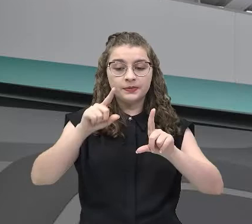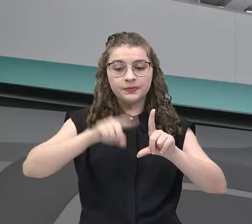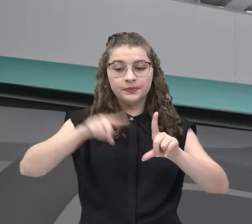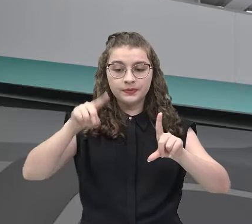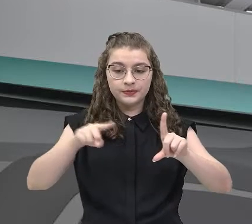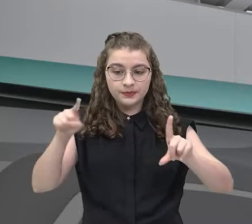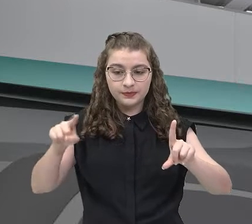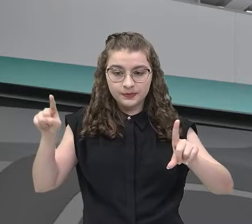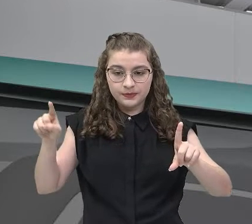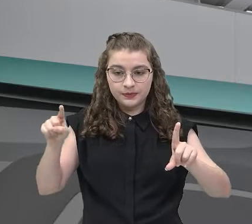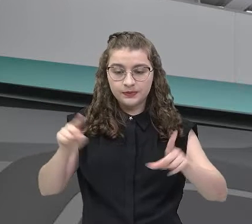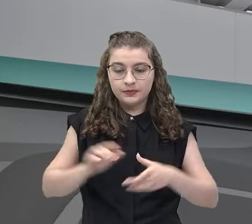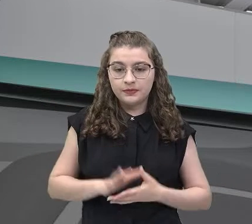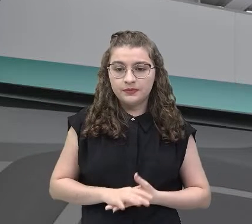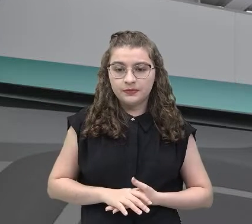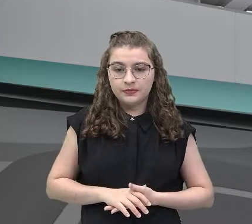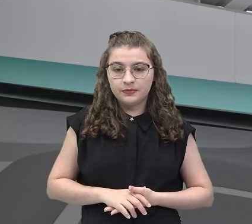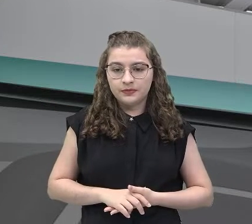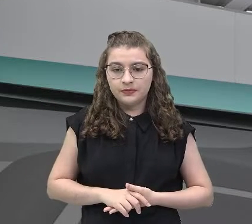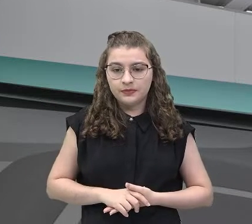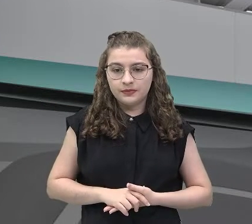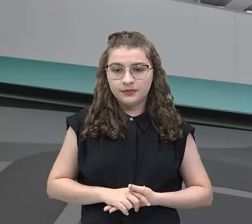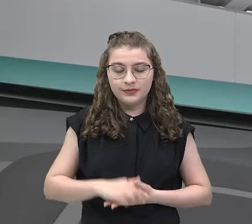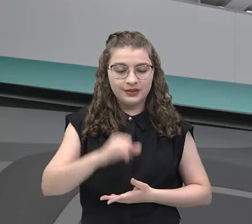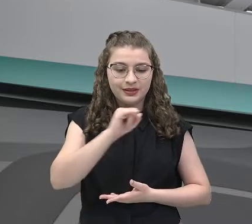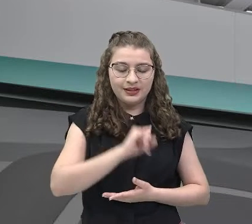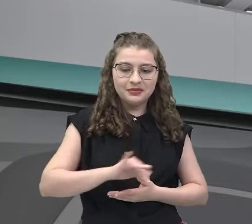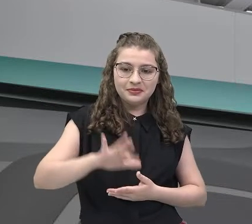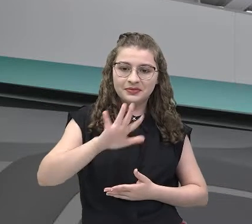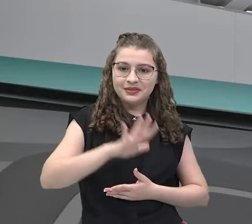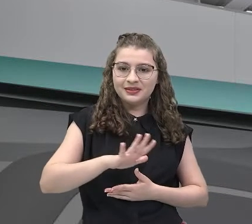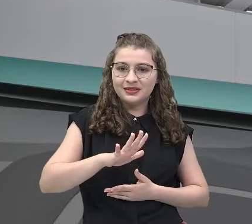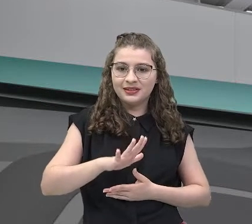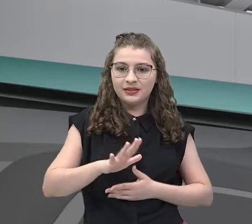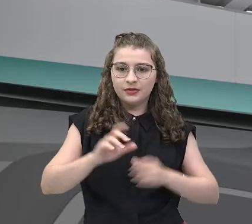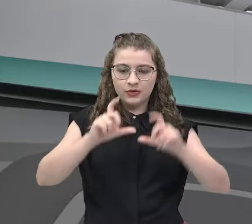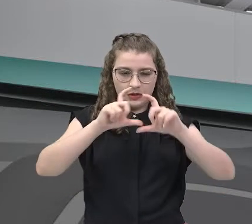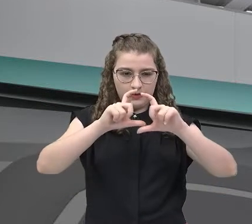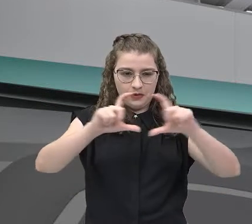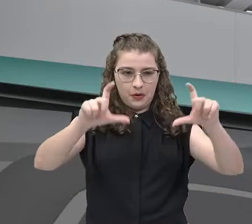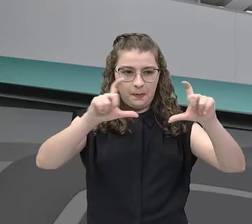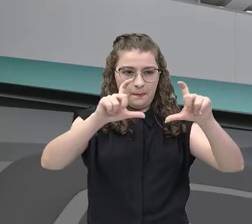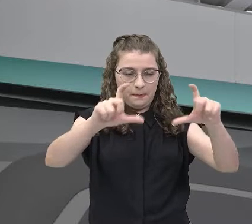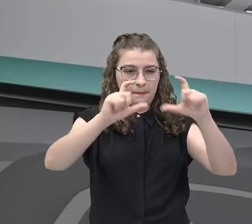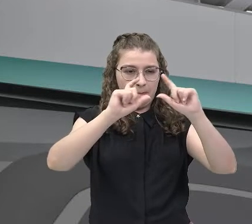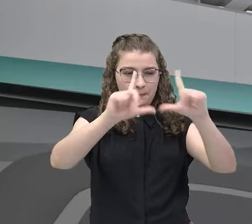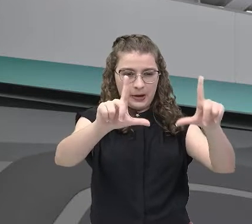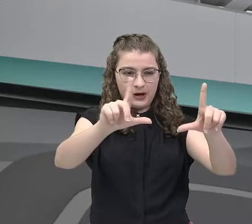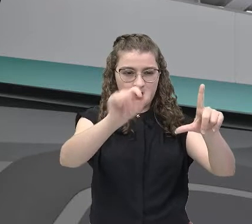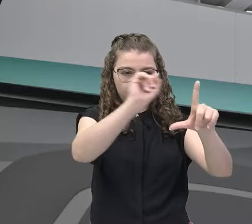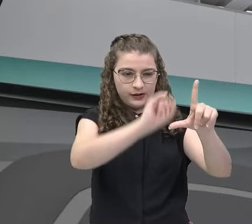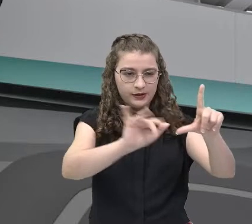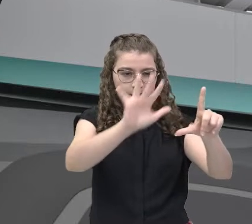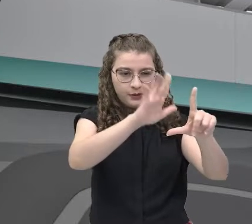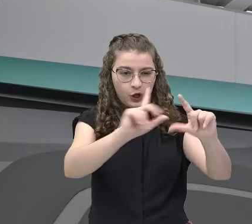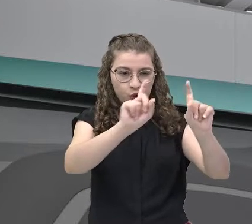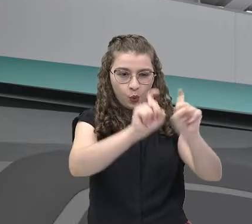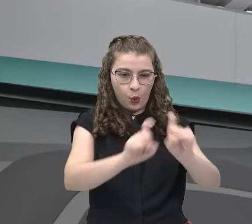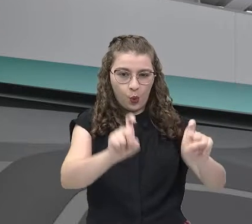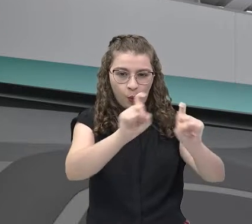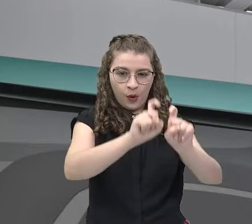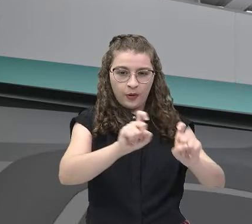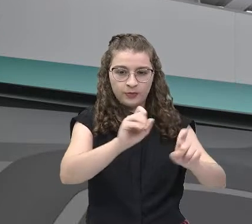os gráficos. Ilustração é 50% do nosso texto, né? Se você vê o computador bem grandão ali naquela imagem e lá o título